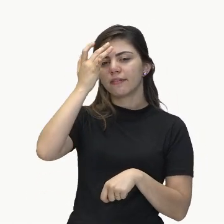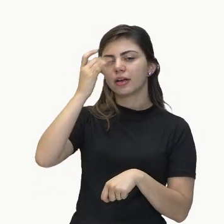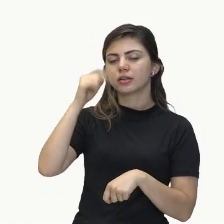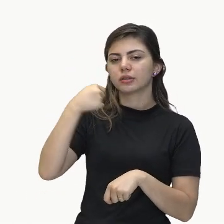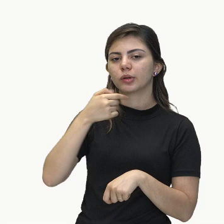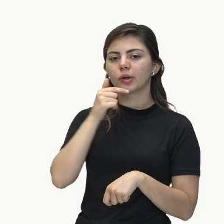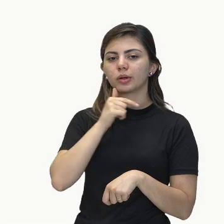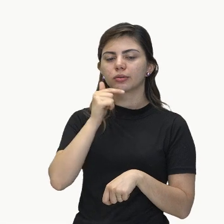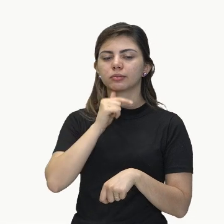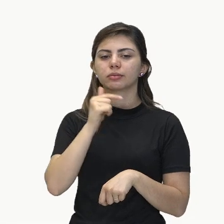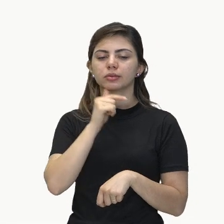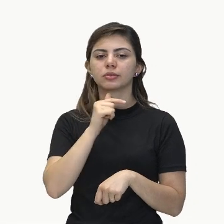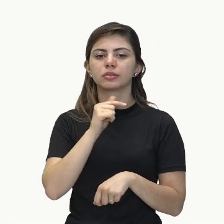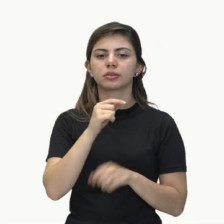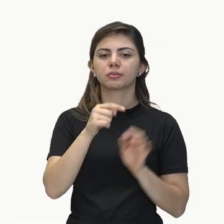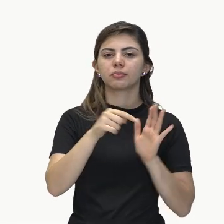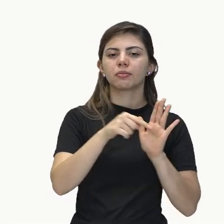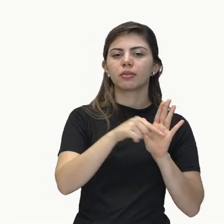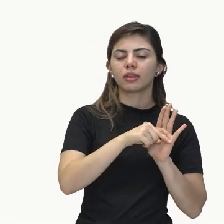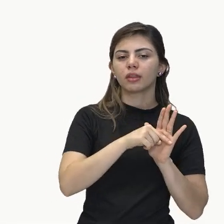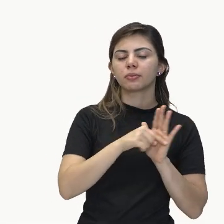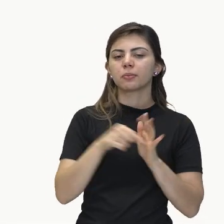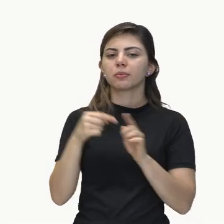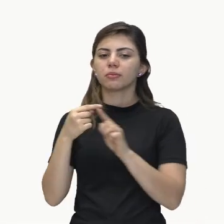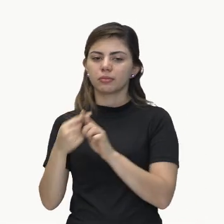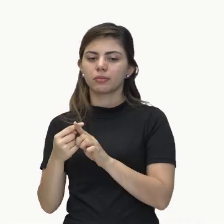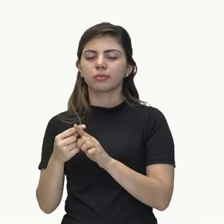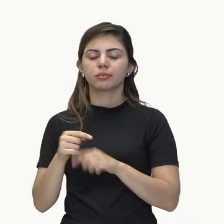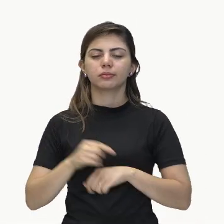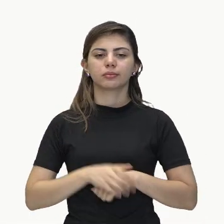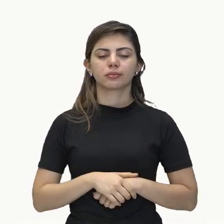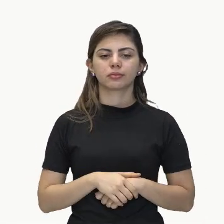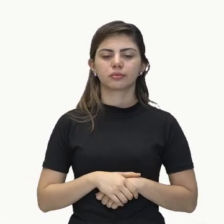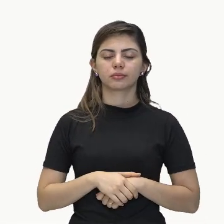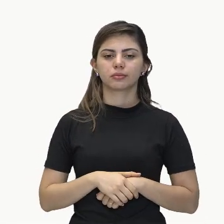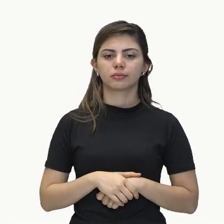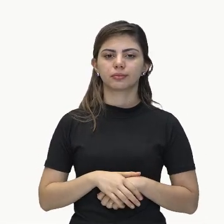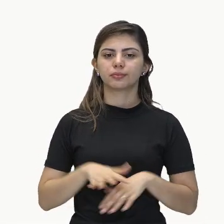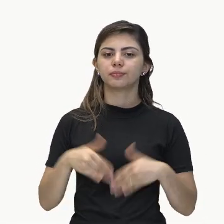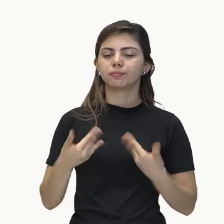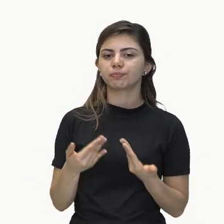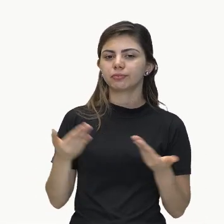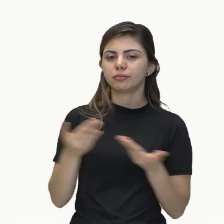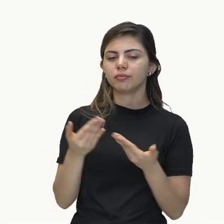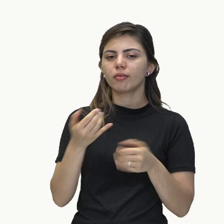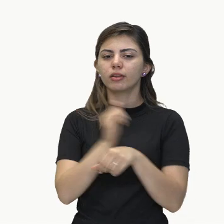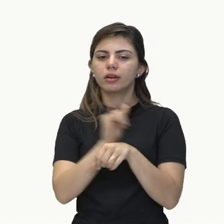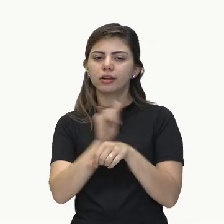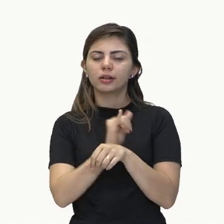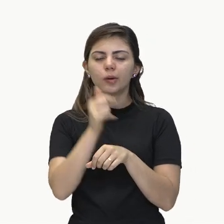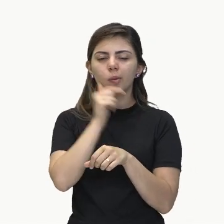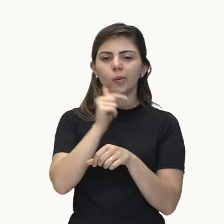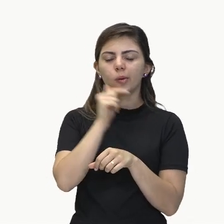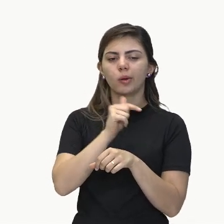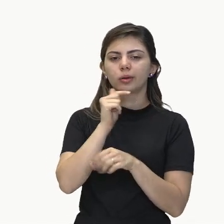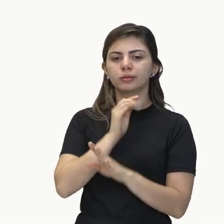termos opostos. Então, a gente vai agora forçar que apareça termos opostos. E como é que eu faço